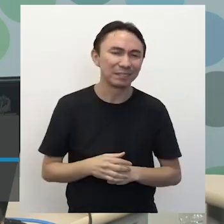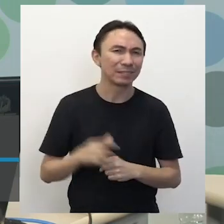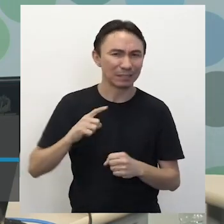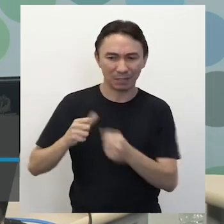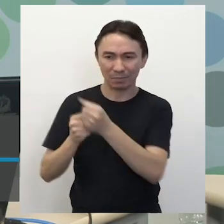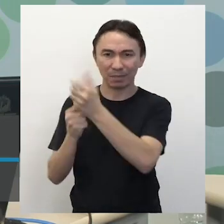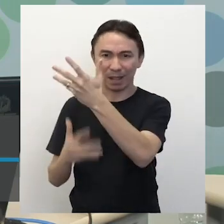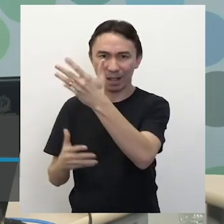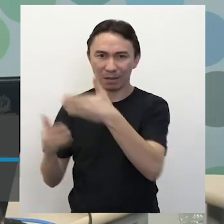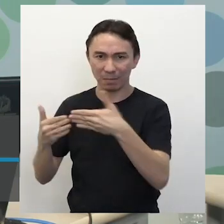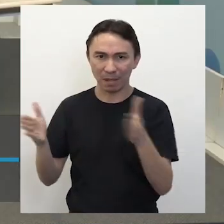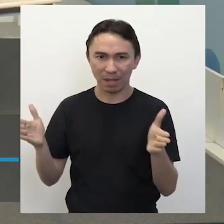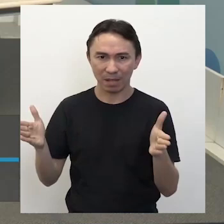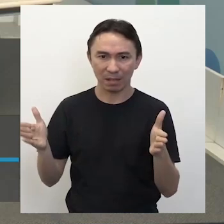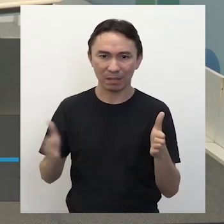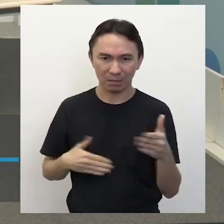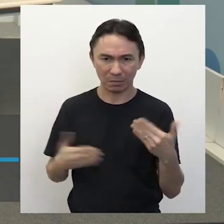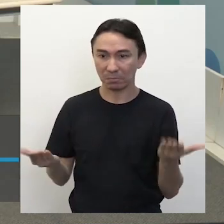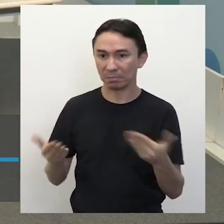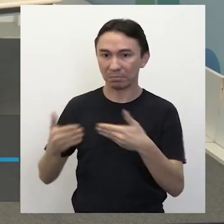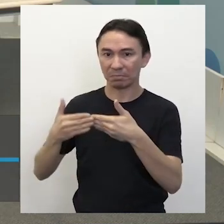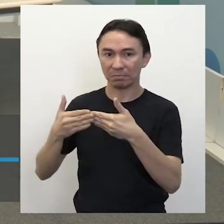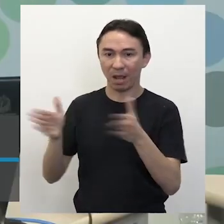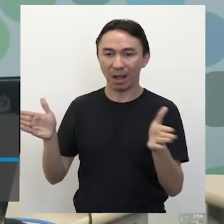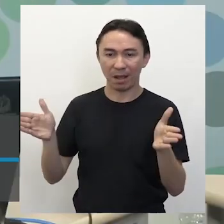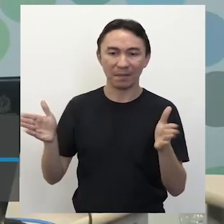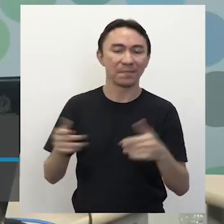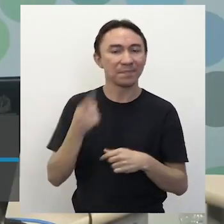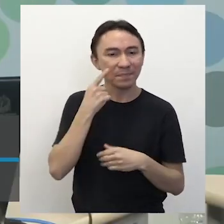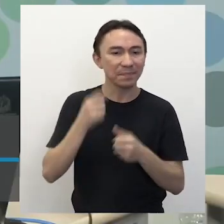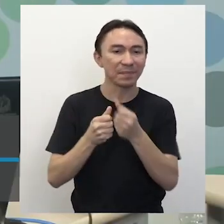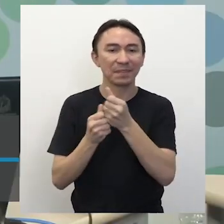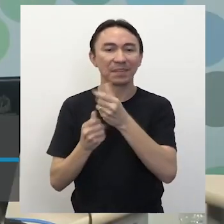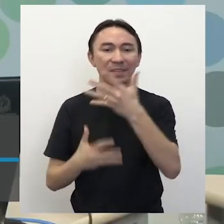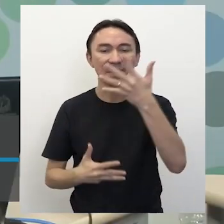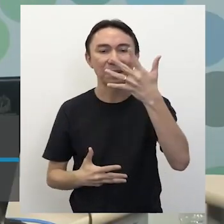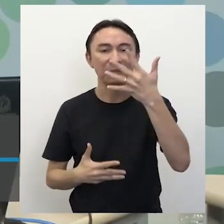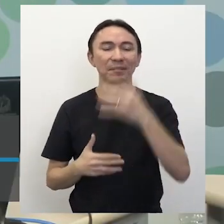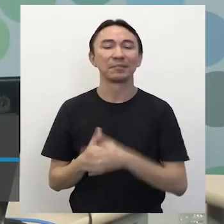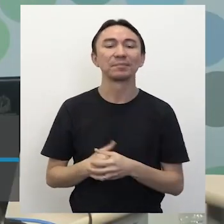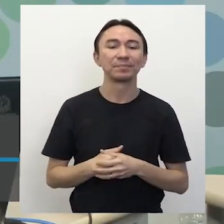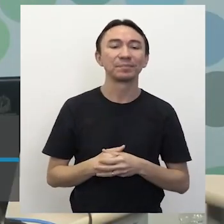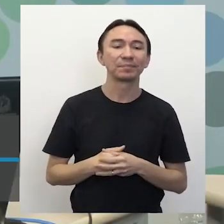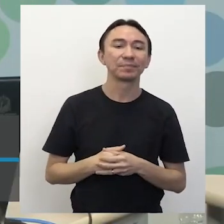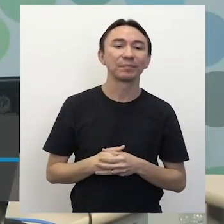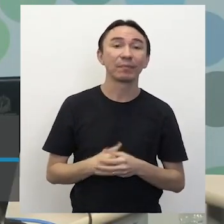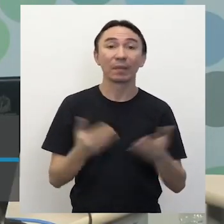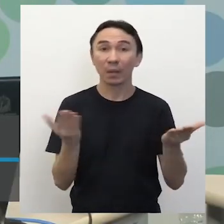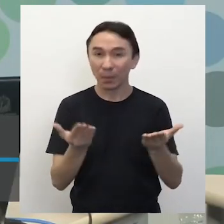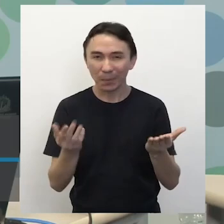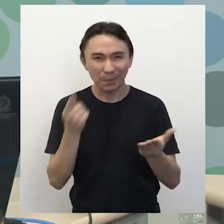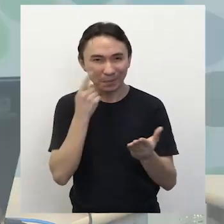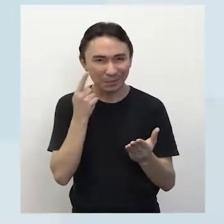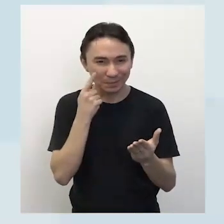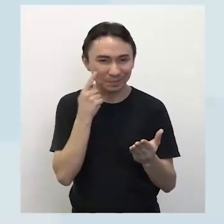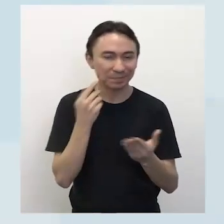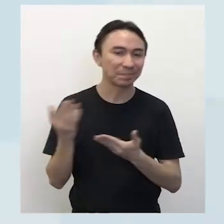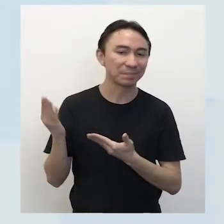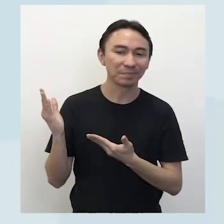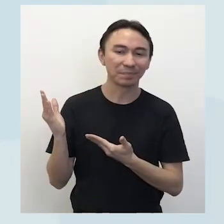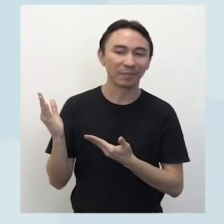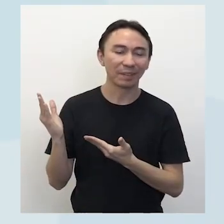aberto, professor Mauro? Não, mas vão abrir. Abriu? Vamos abrir. Abram-se as portas do chat. Vamos lá. E aí na telinha para vocês,